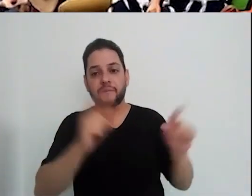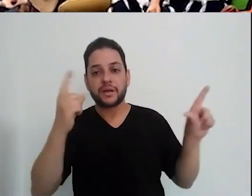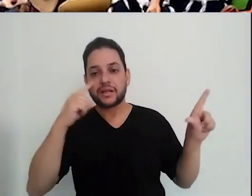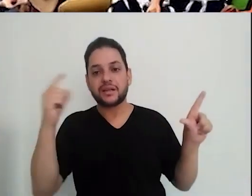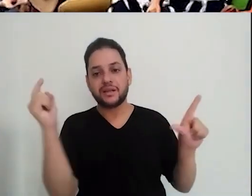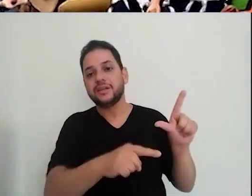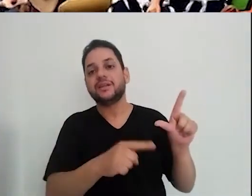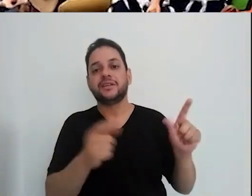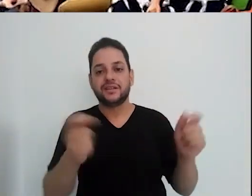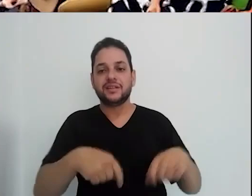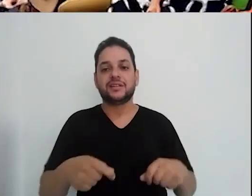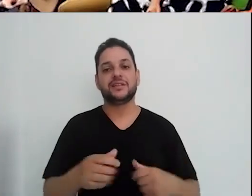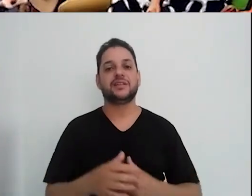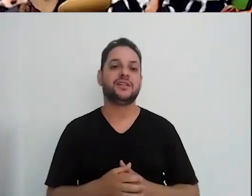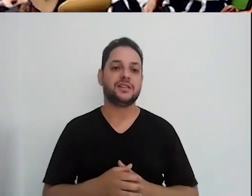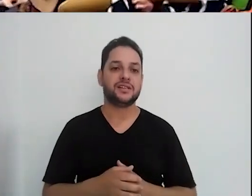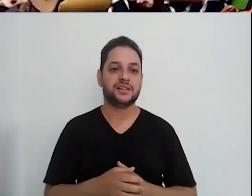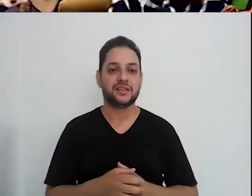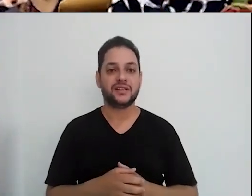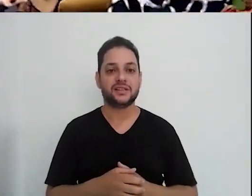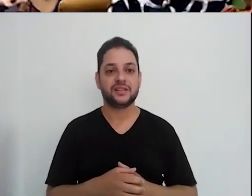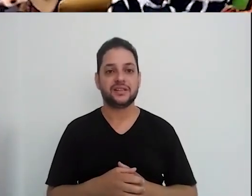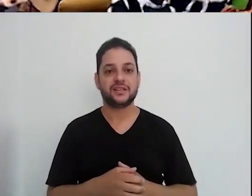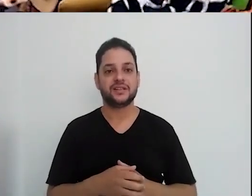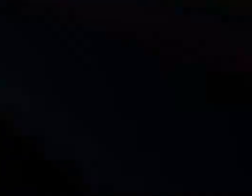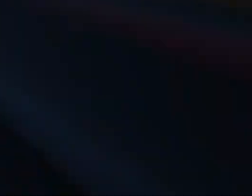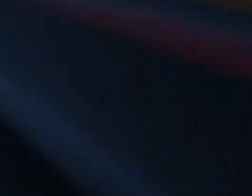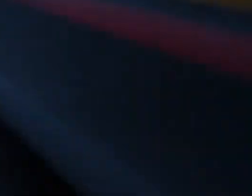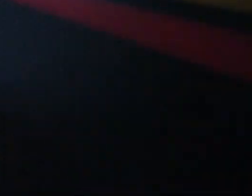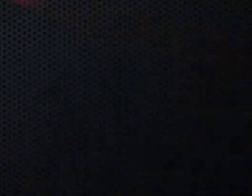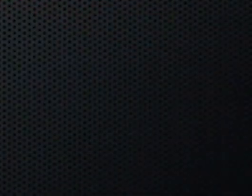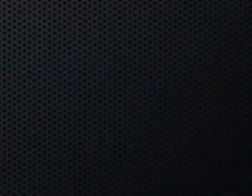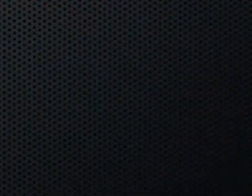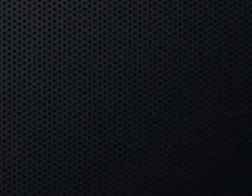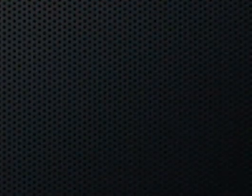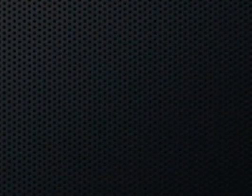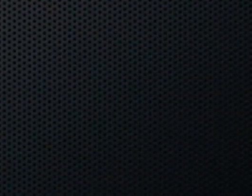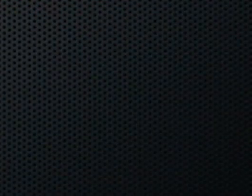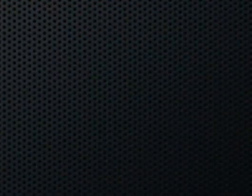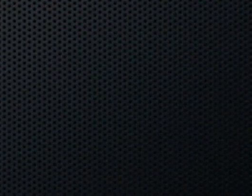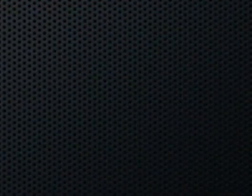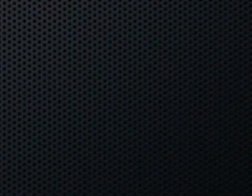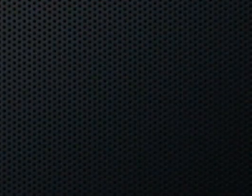E obrigada pelo convite. Obrigada a você.